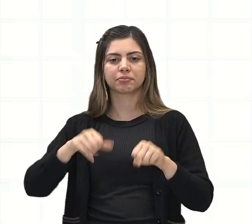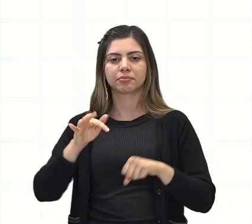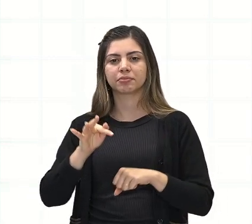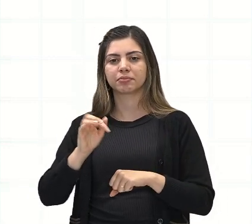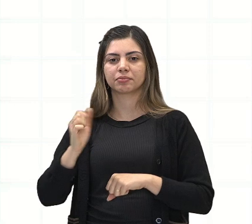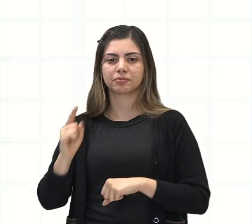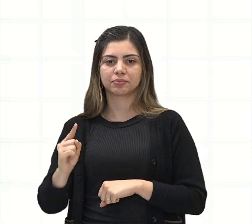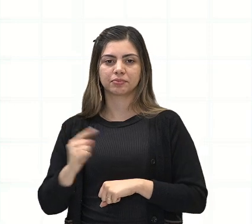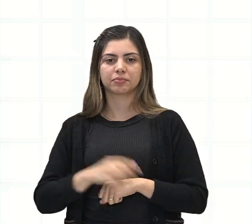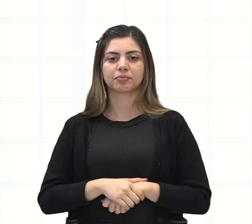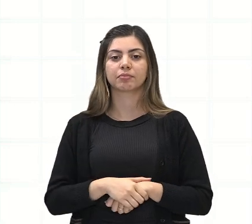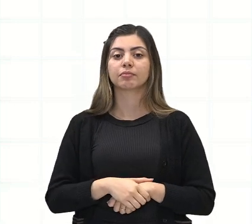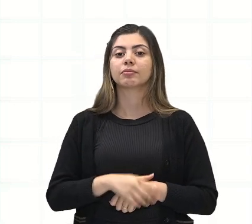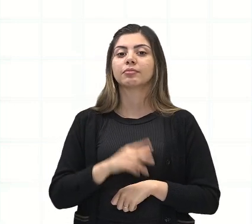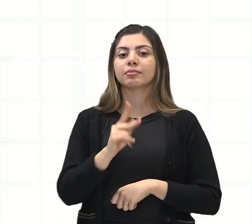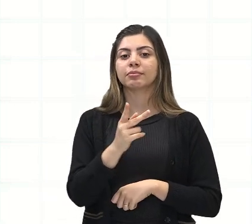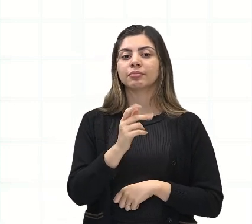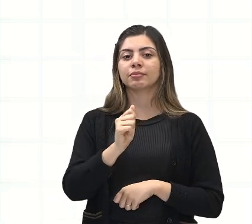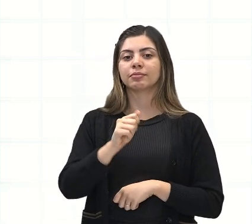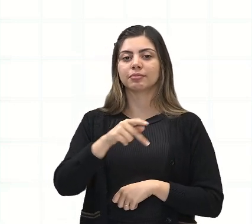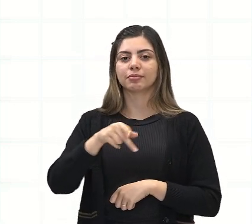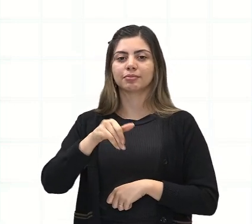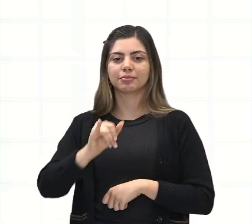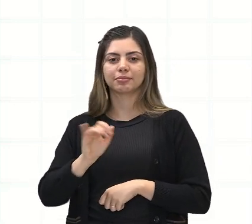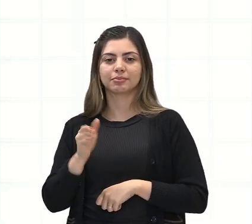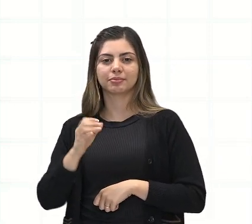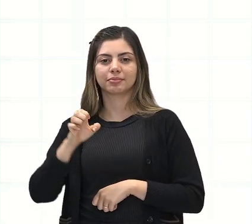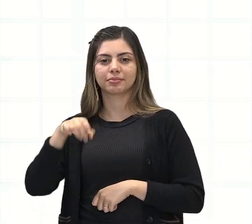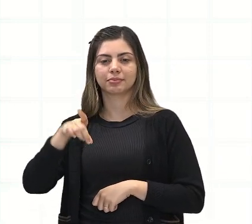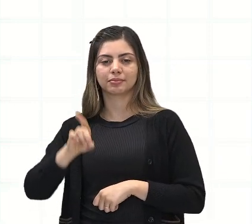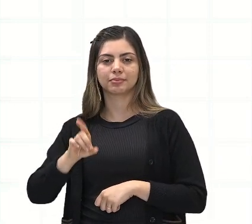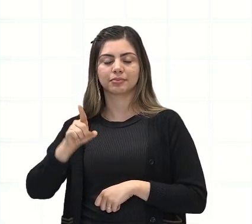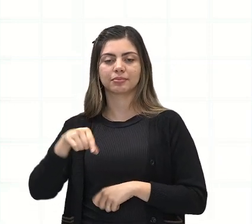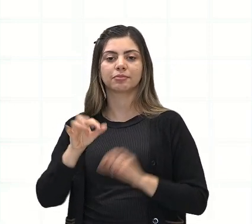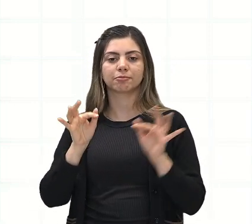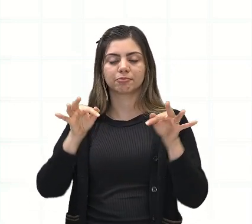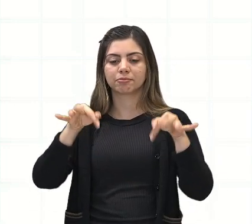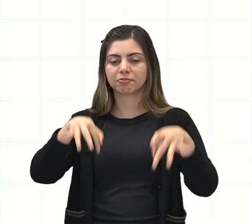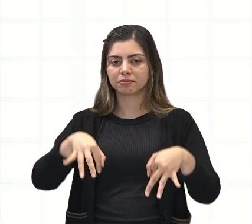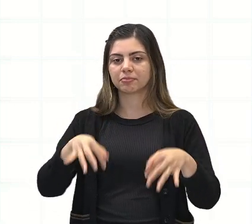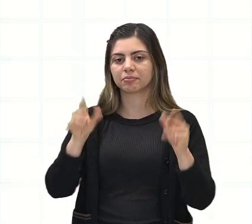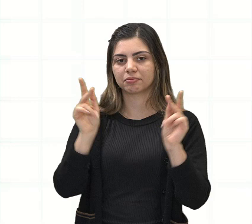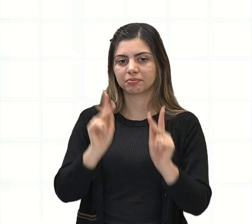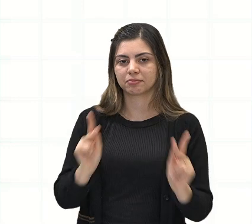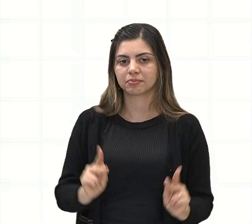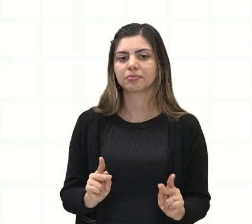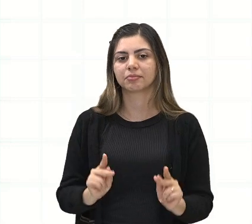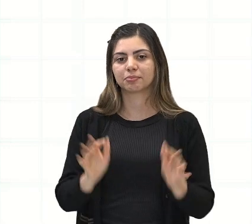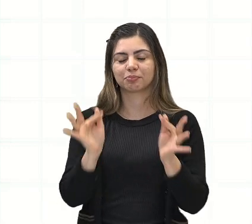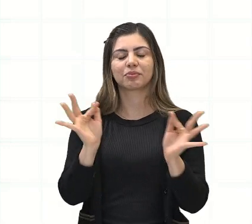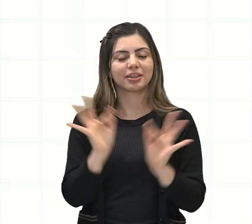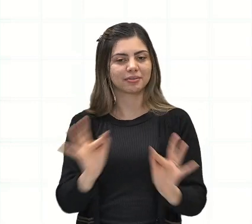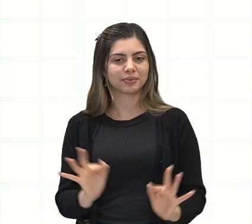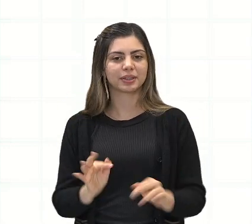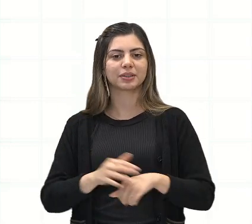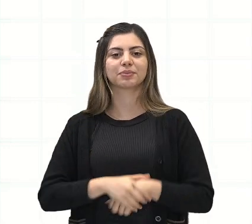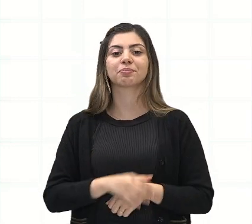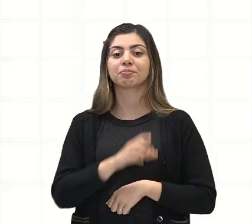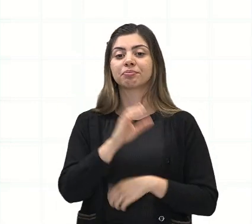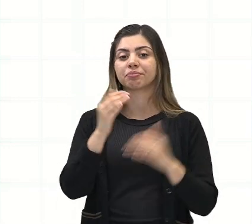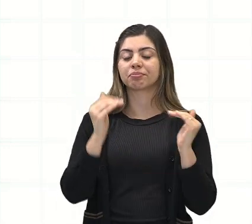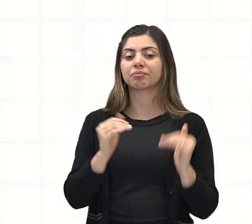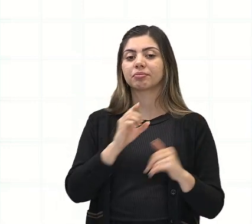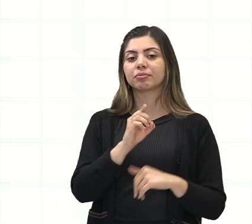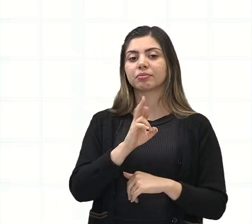Não dispenso um happy end, que é um final feliz. Quero jogar no Dream Team, time com os grandes astros do esporte. Geralmente no basquete